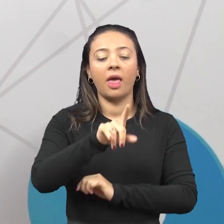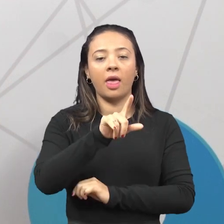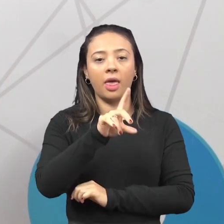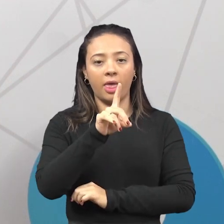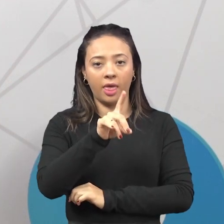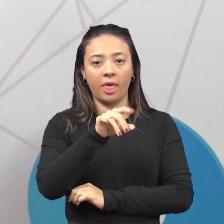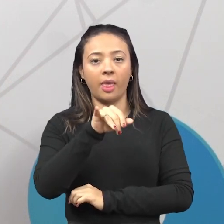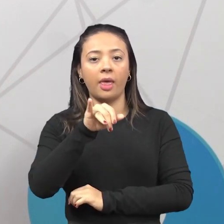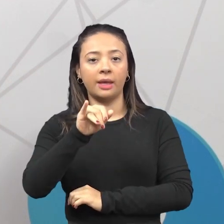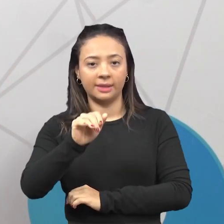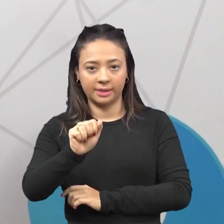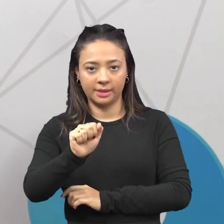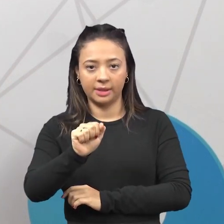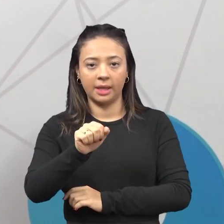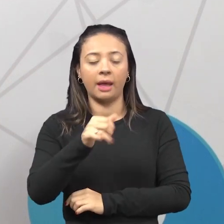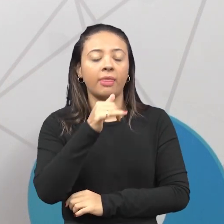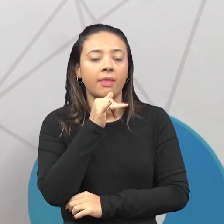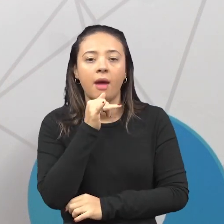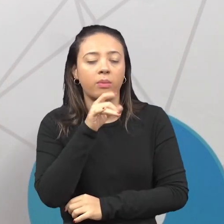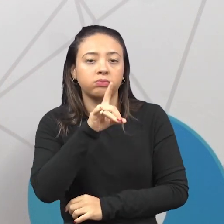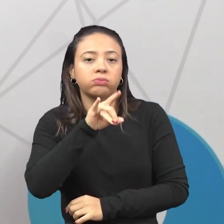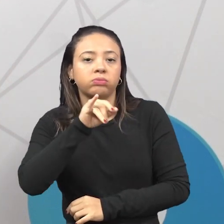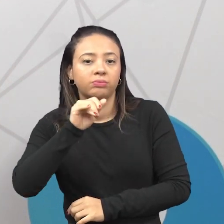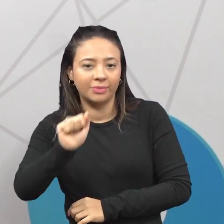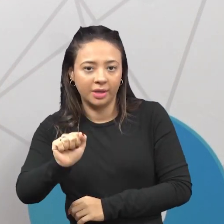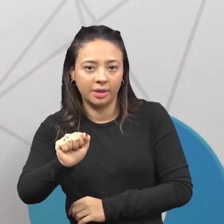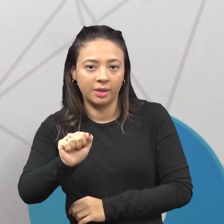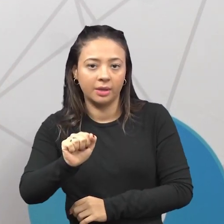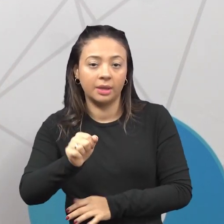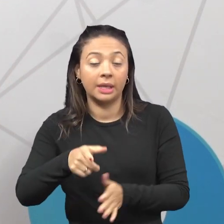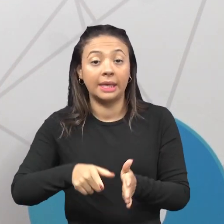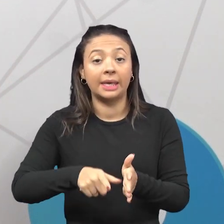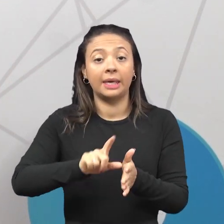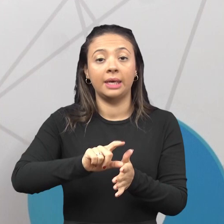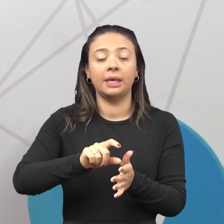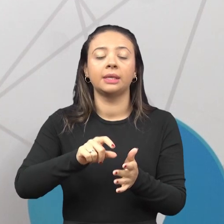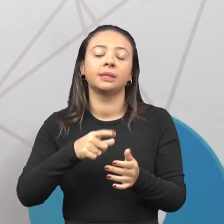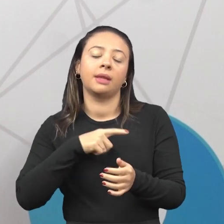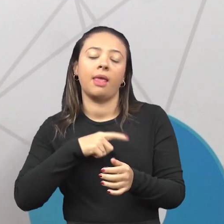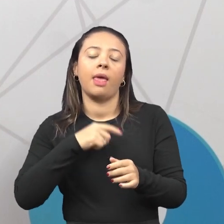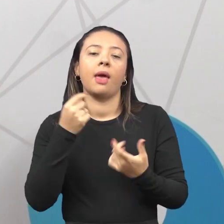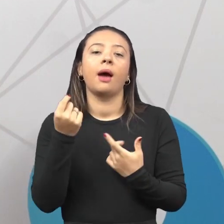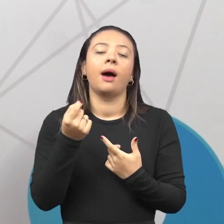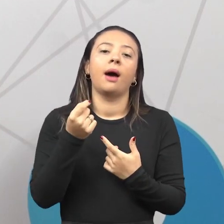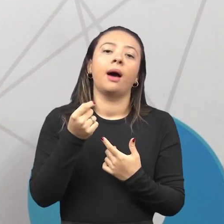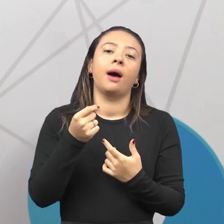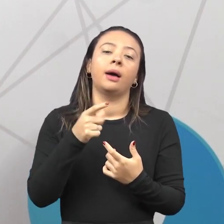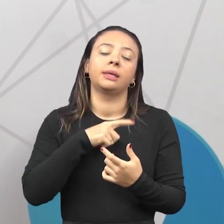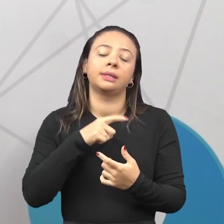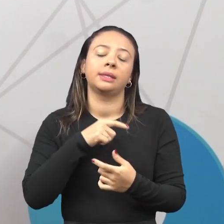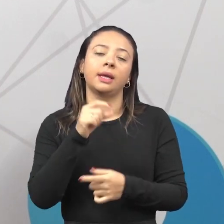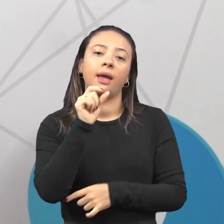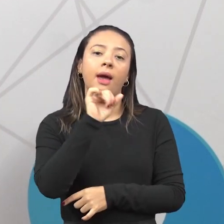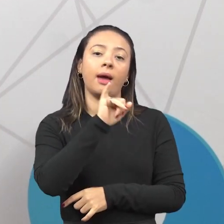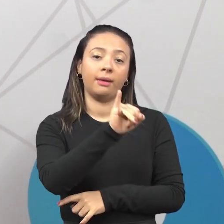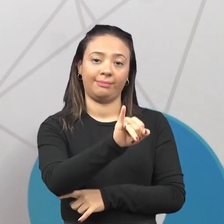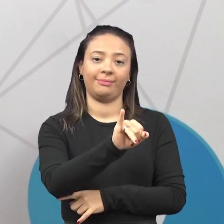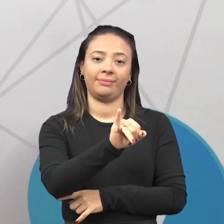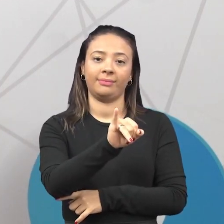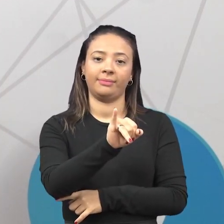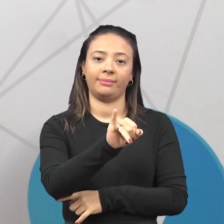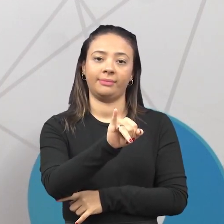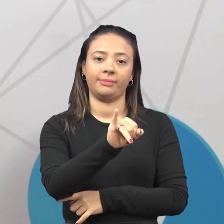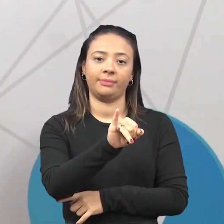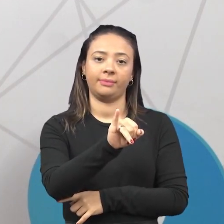certo? Dia, dessa maneira, sempre quando ela está antes de I. Antes das demais vogais, pronunciamos igual ao português, como